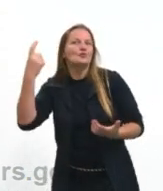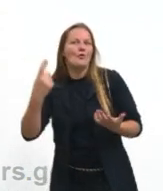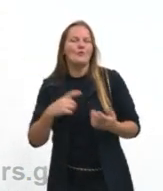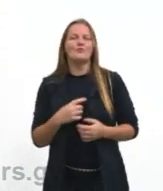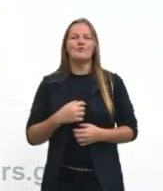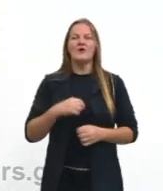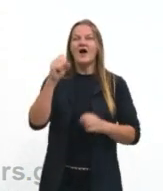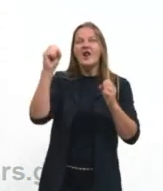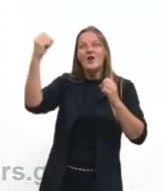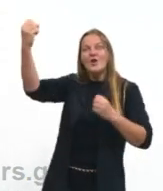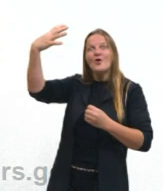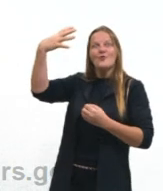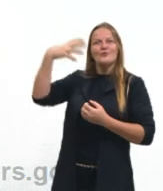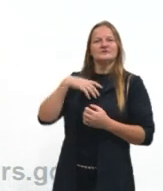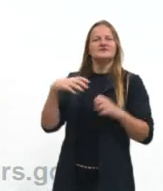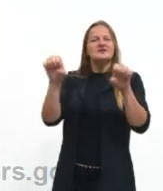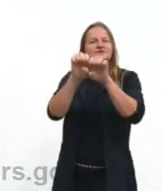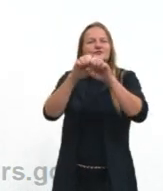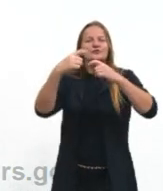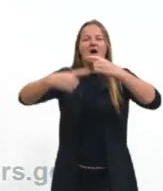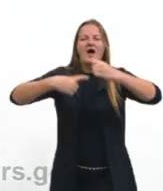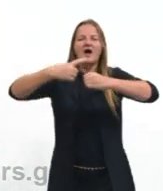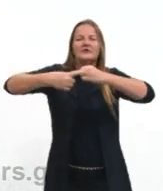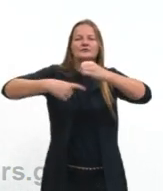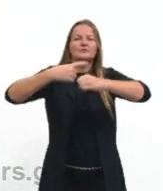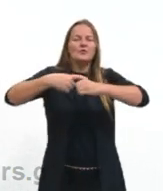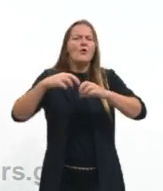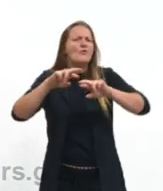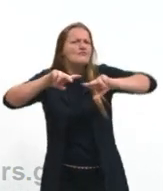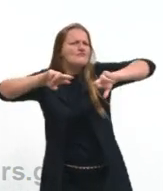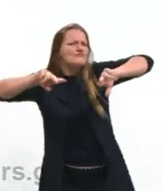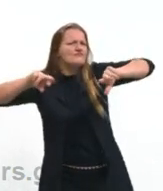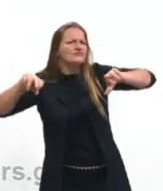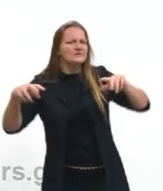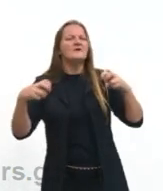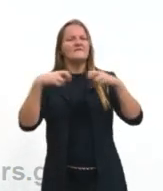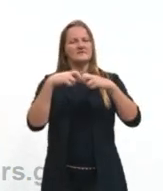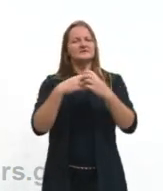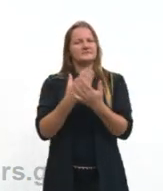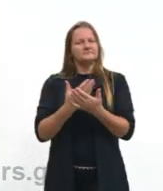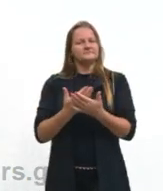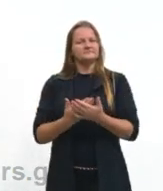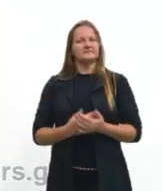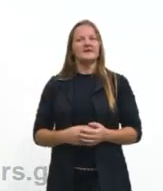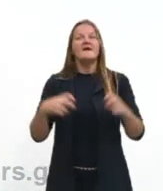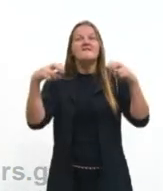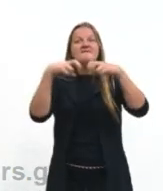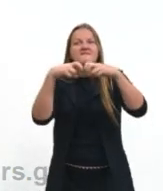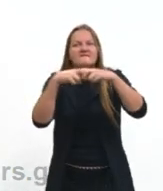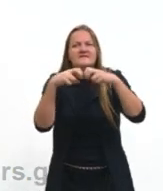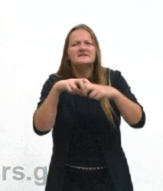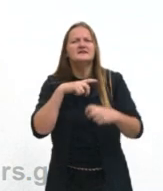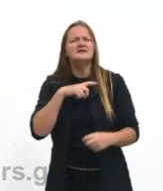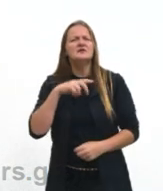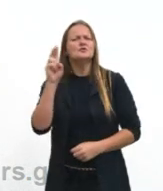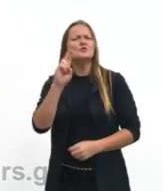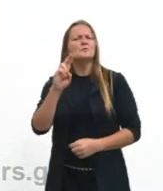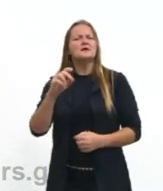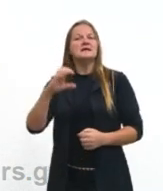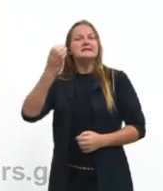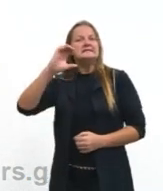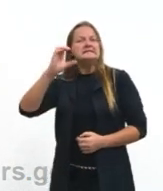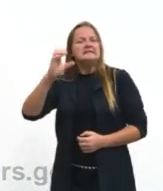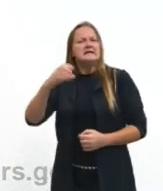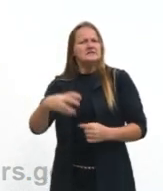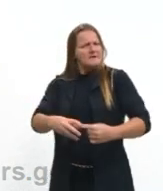a luz a estrutura dos átomos entre muitas outras coisas e a física ela é chamada